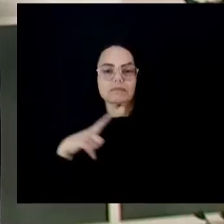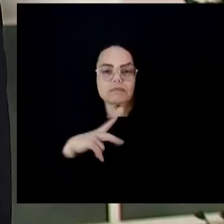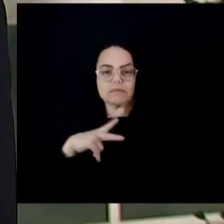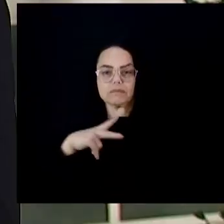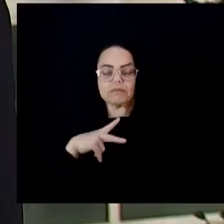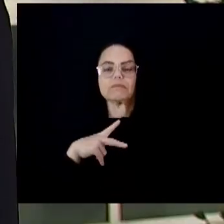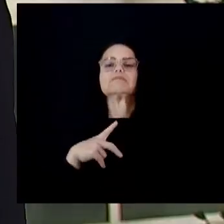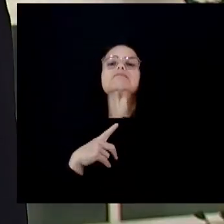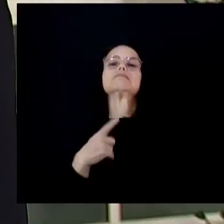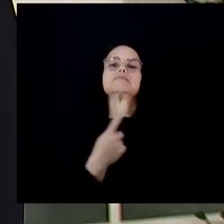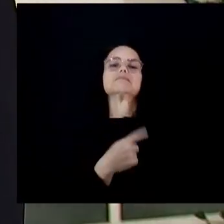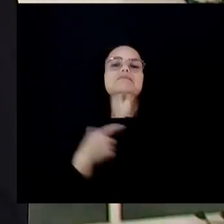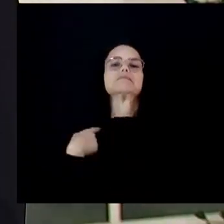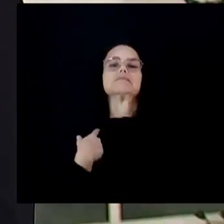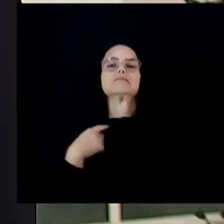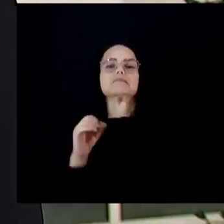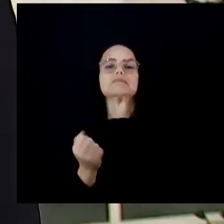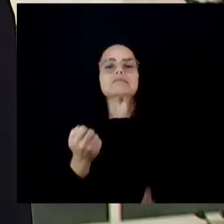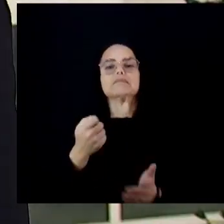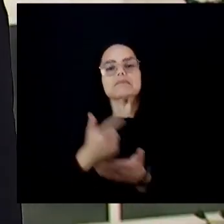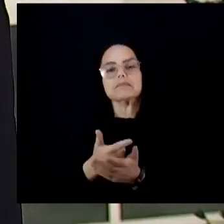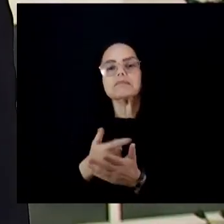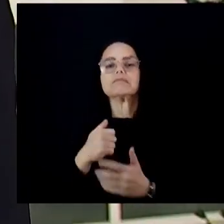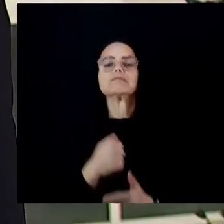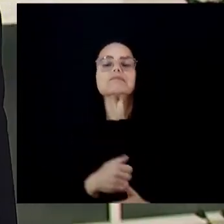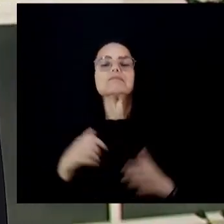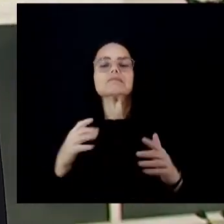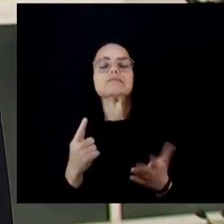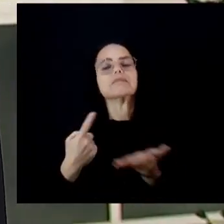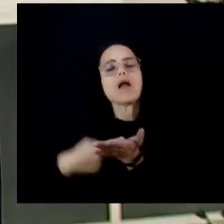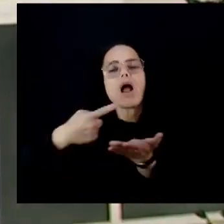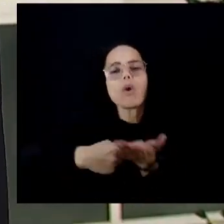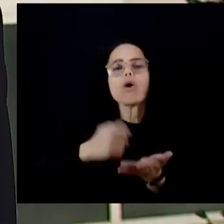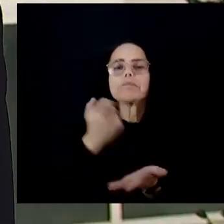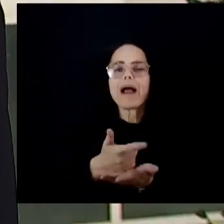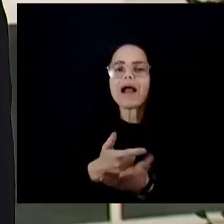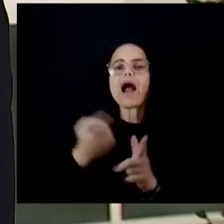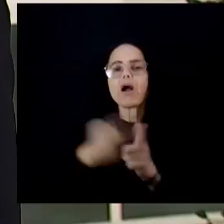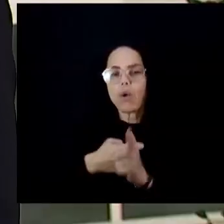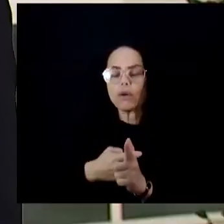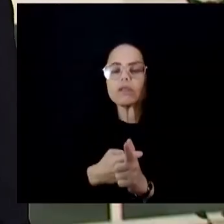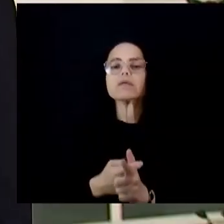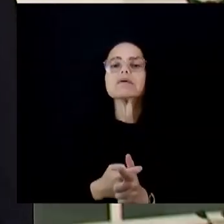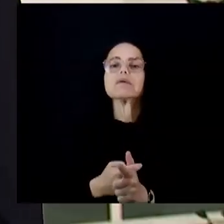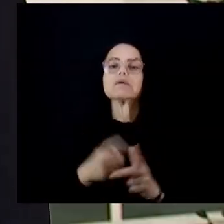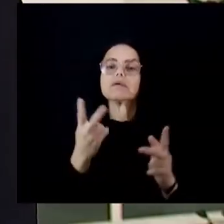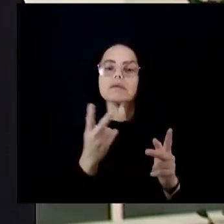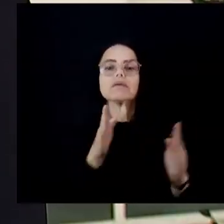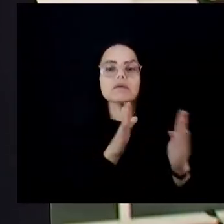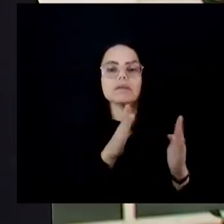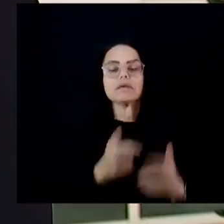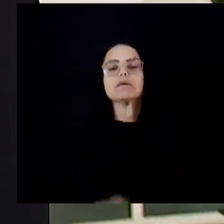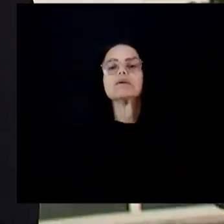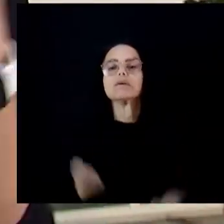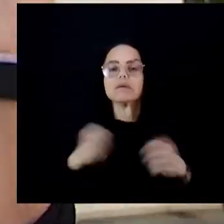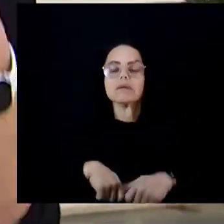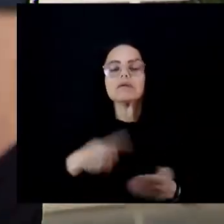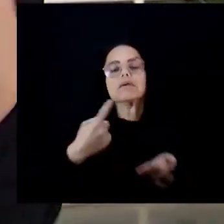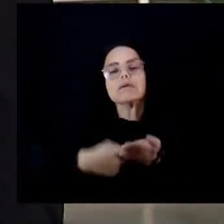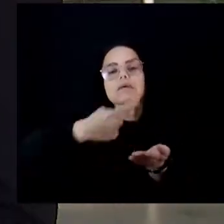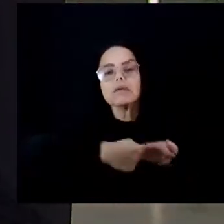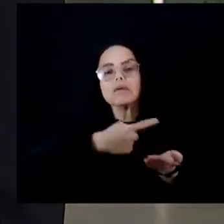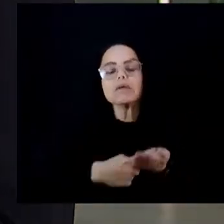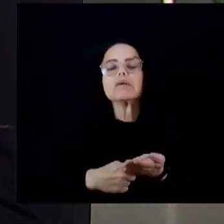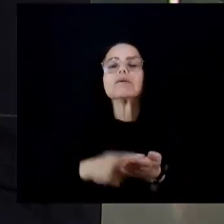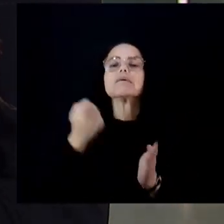fisco e contribuinte para celebrar, vamos dizer assim, acordos. Nessa segunda etapa, a gente amplia essa possibilidade de acordo para todos os contribuintes que estiverem